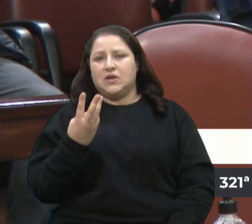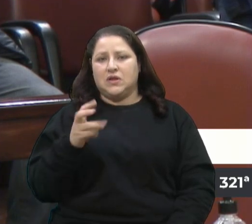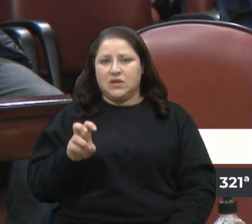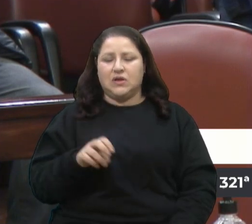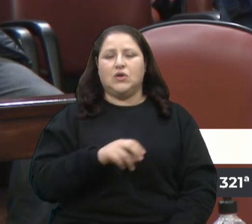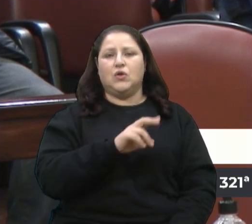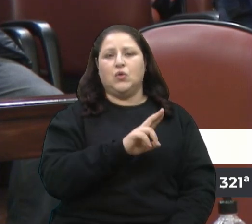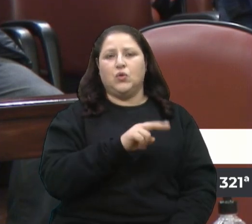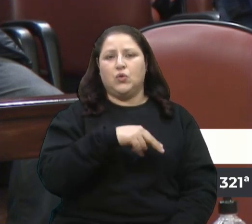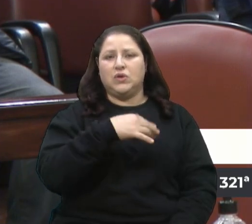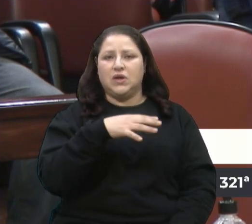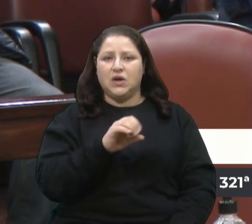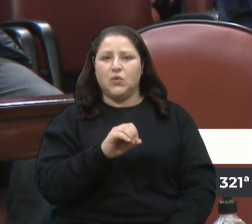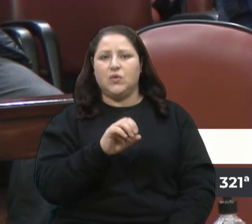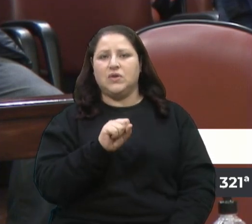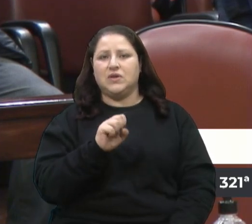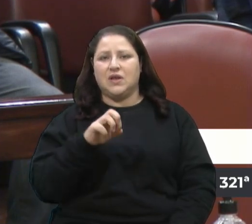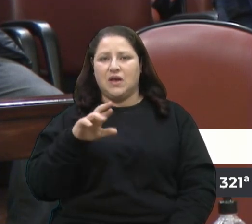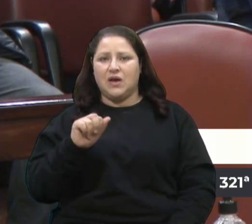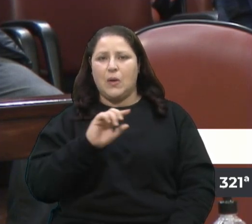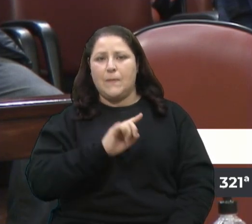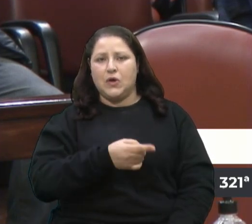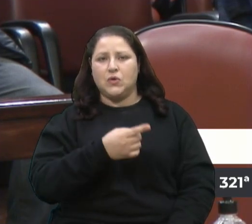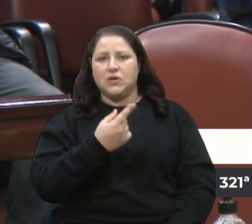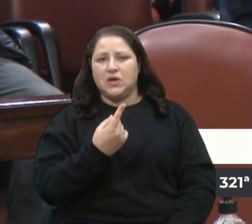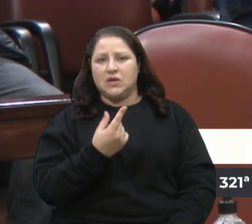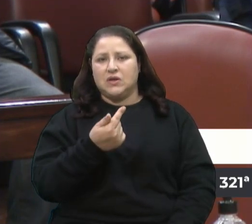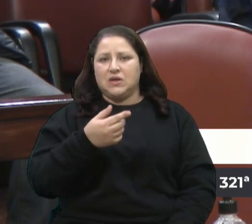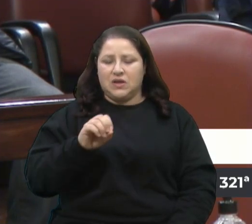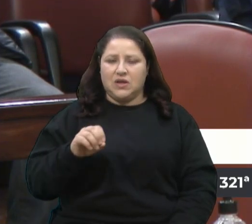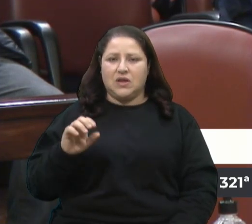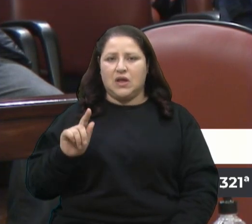da Serra, 1.170. Guabiju,